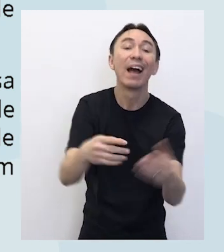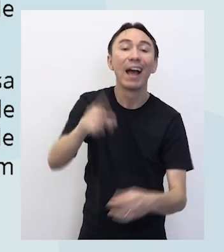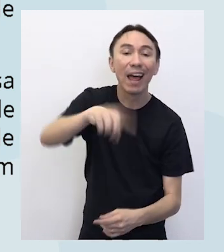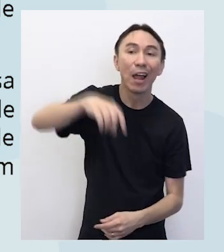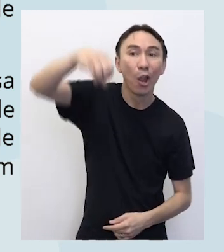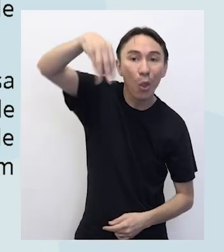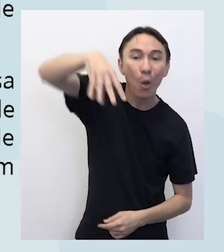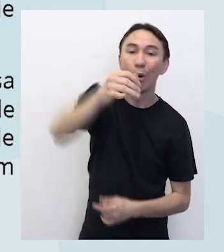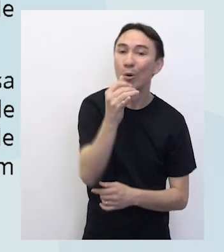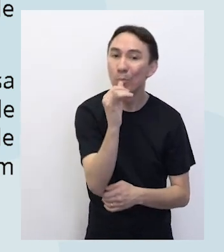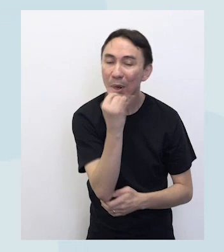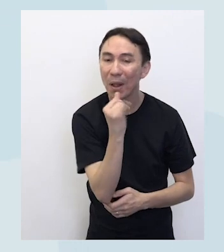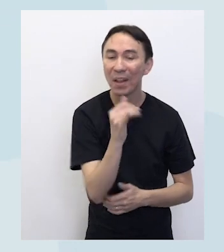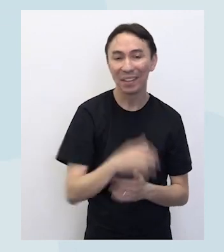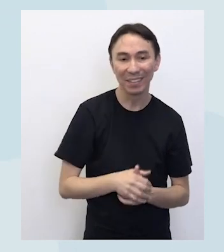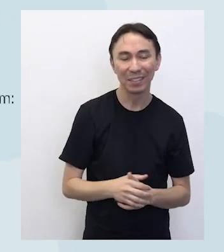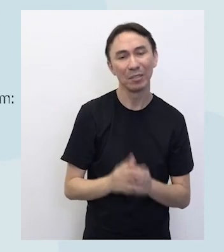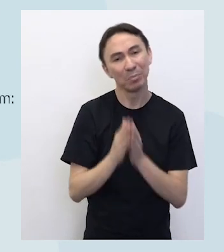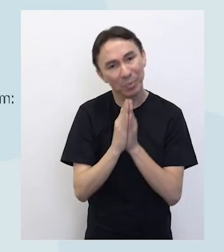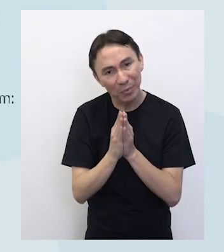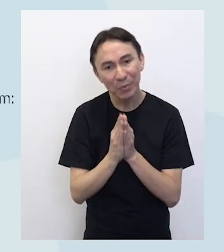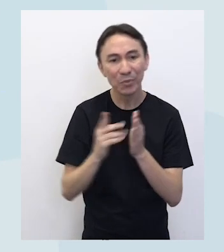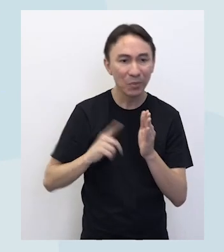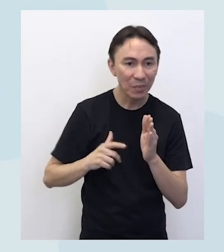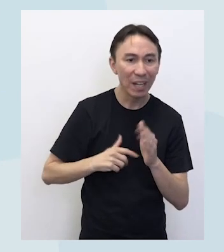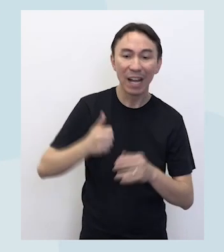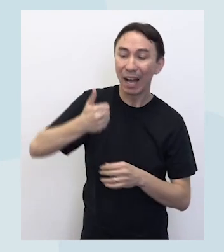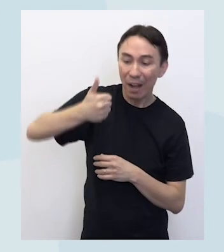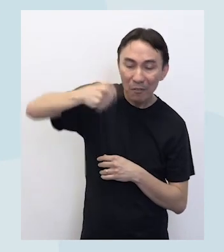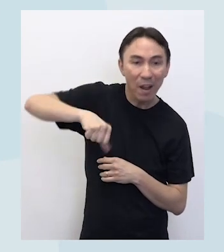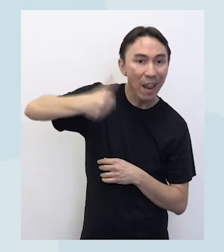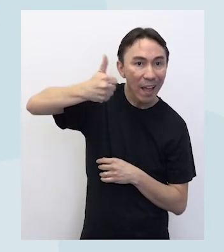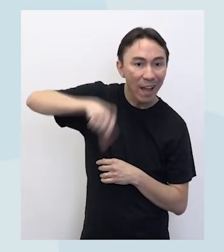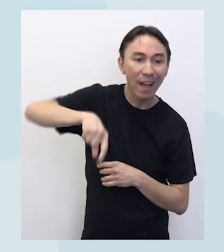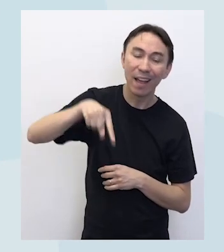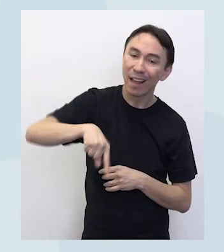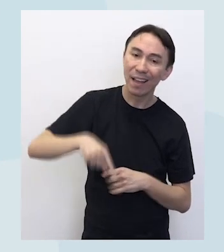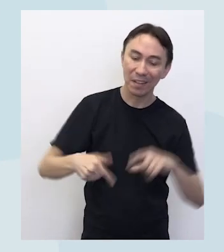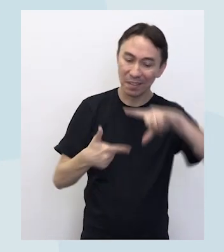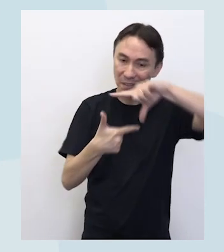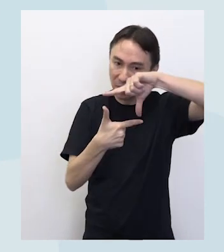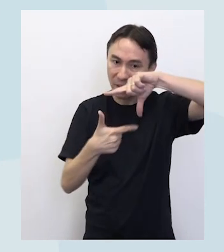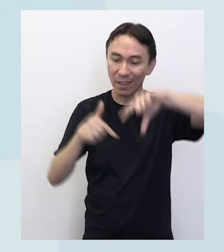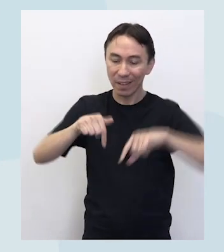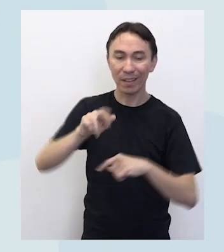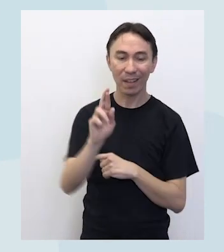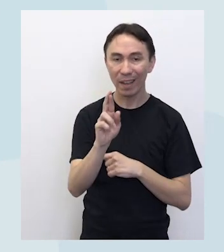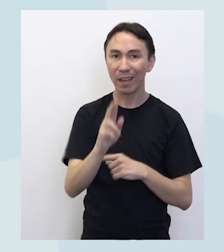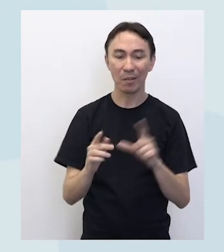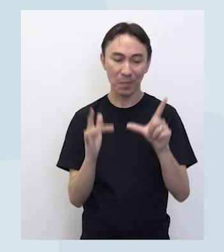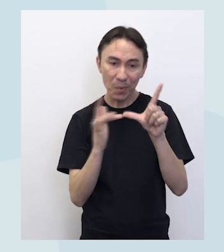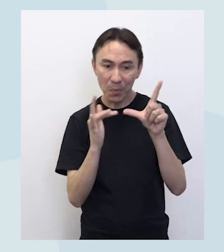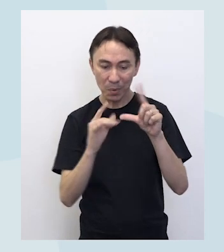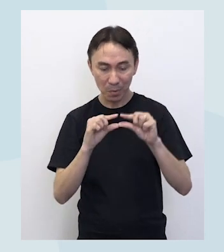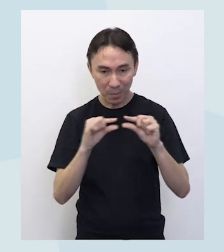Não esqueçam de avaliar mesmo assim, né? Não esqueçam que tem avaliação, o link. E